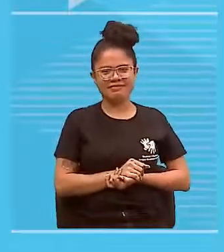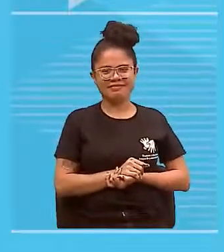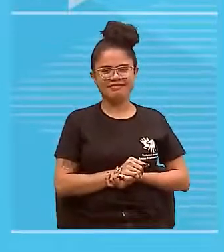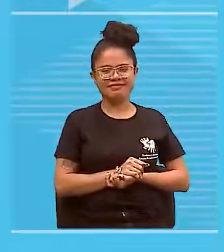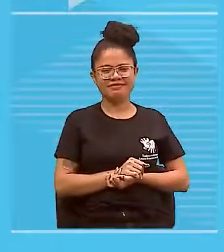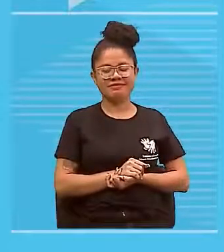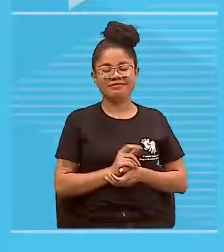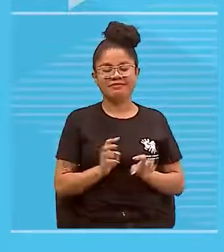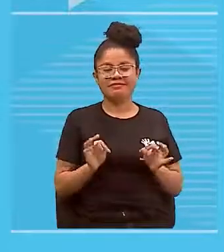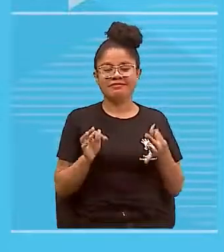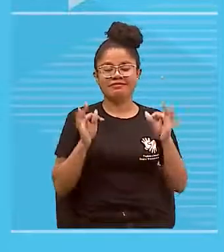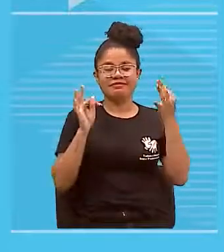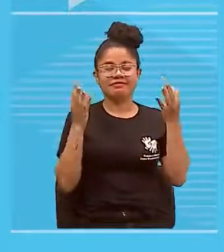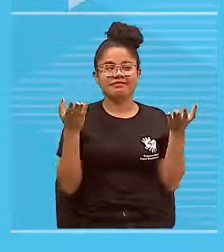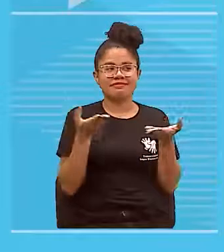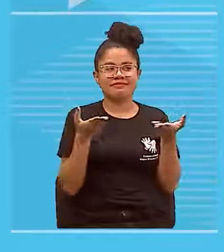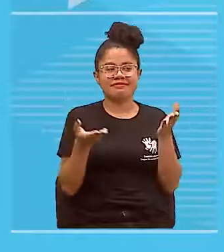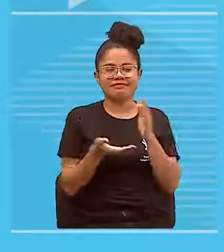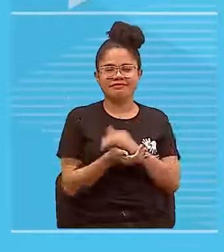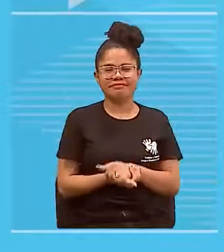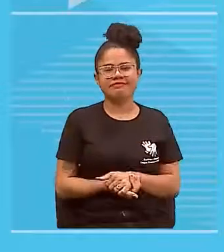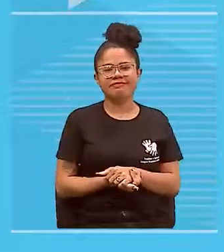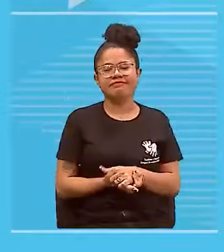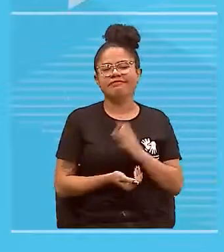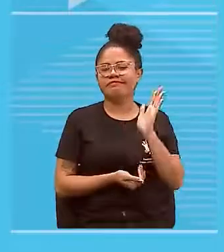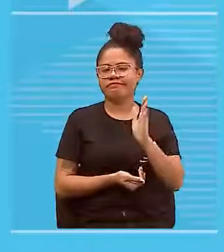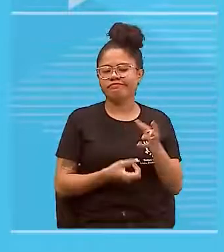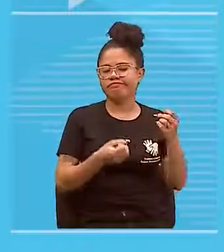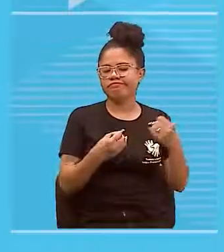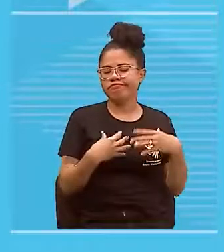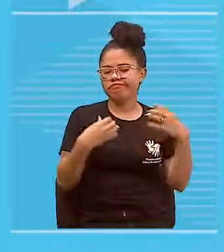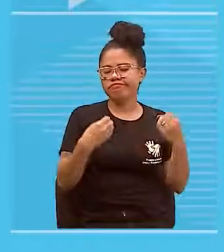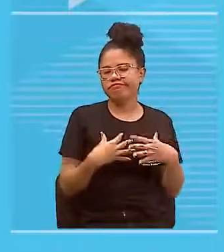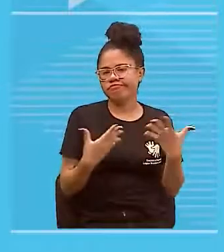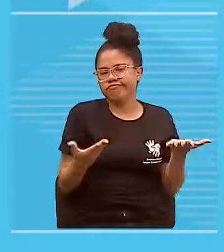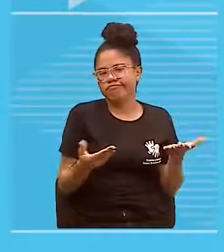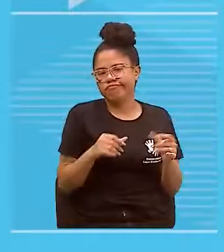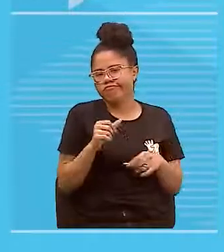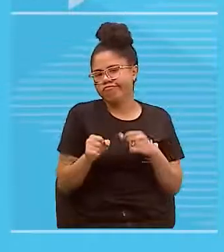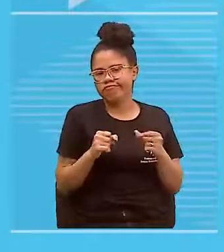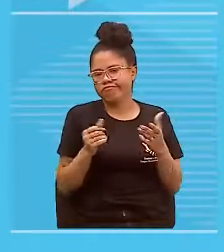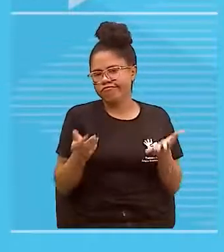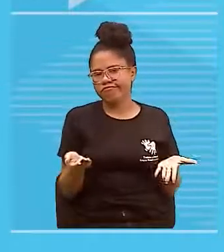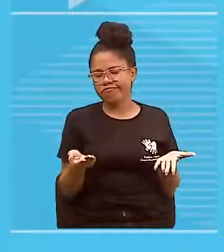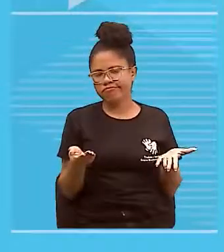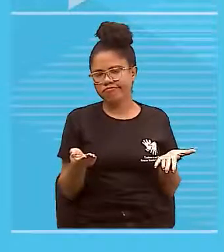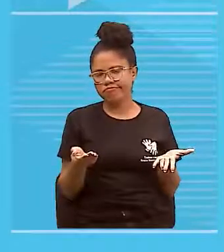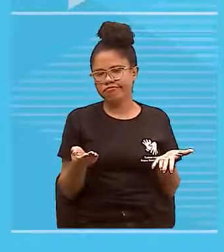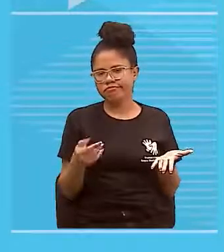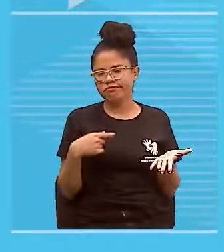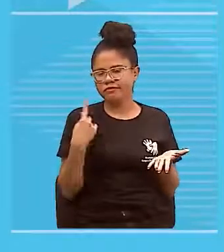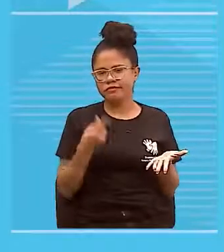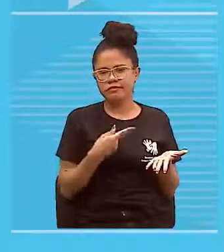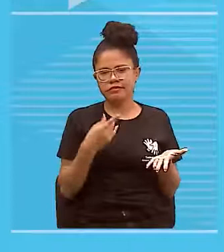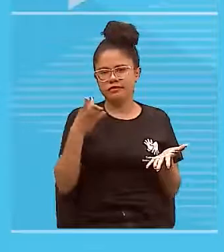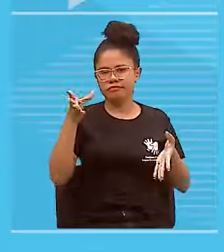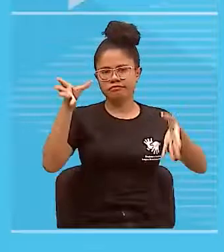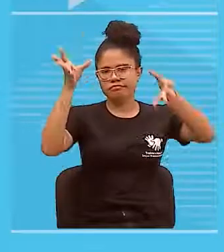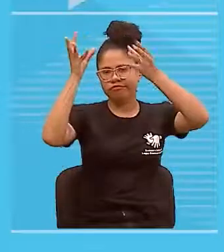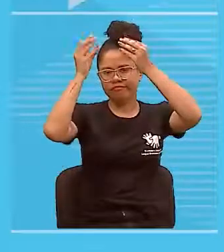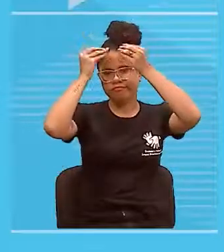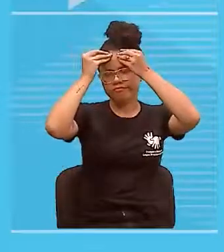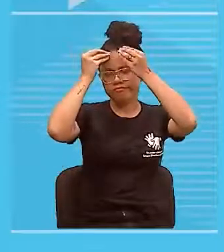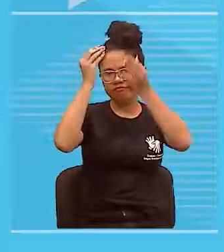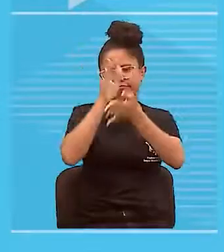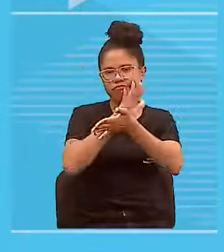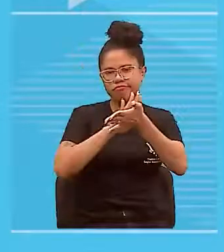a tecnologia ela vem fazendo isso com a gente infelizmente vem né Eu